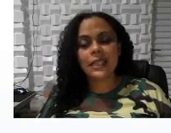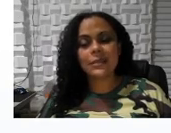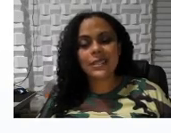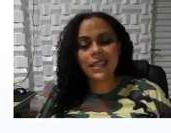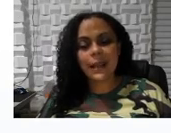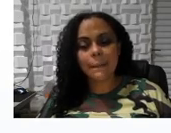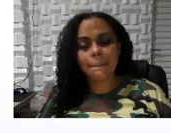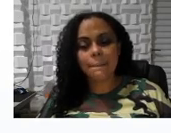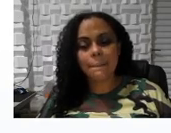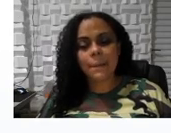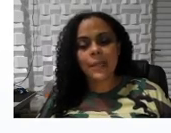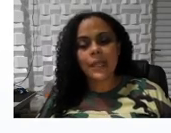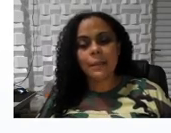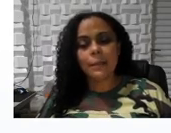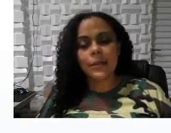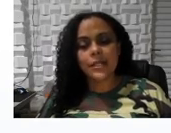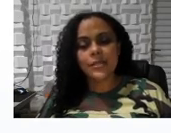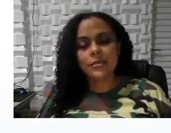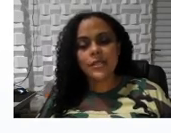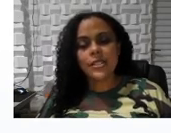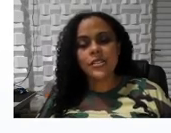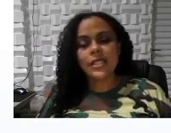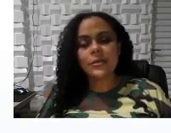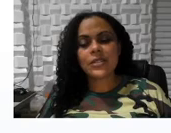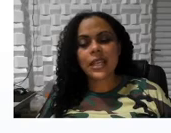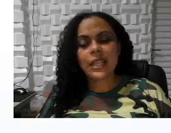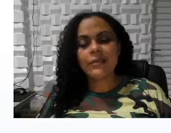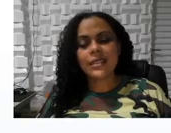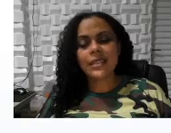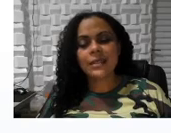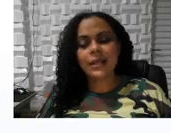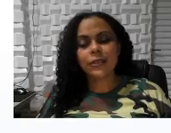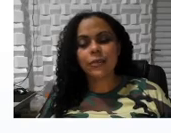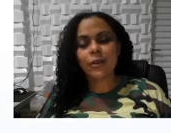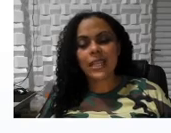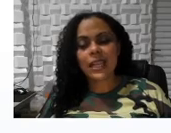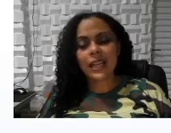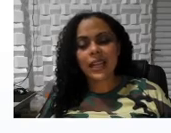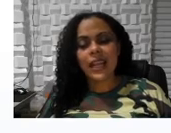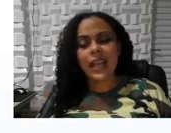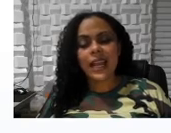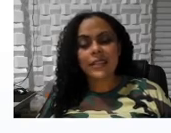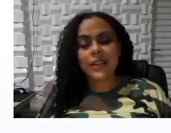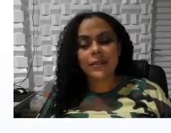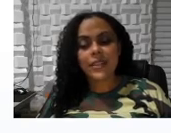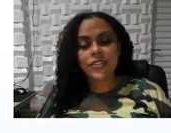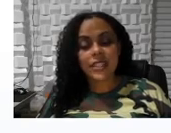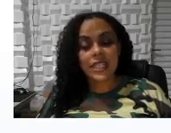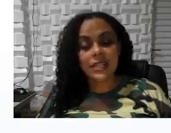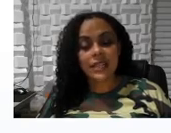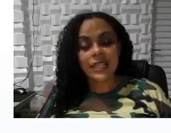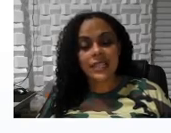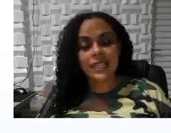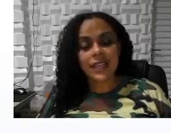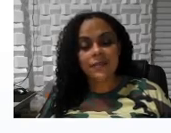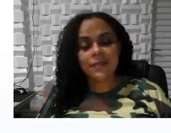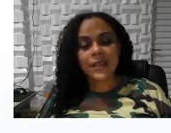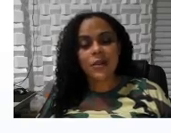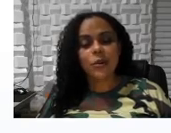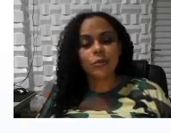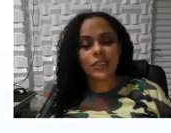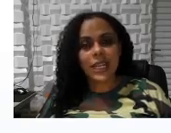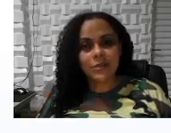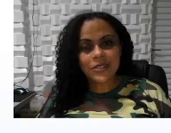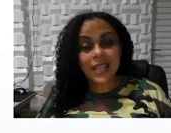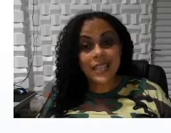SA. Por isso, dizemos que ela é uma sílaba tônica. Aí vai uma dica, galerinha.